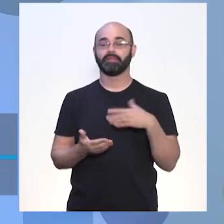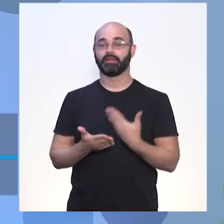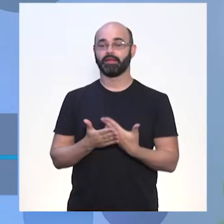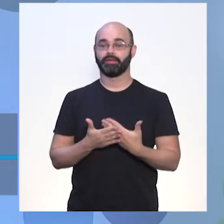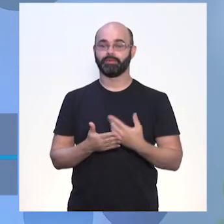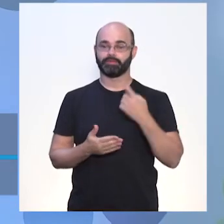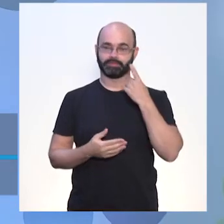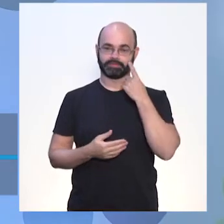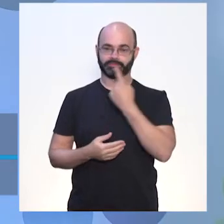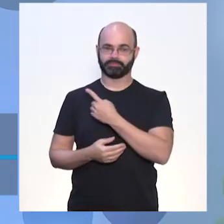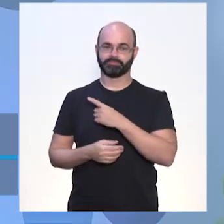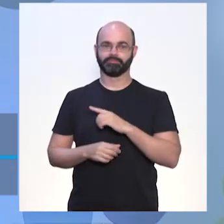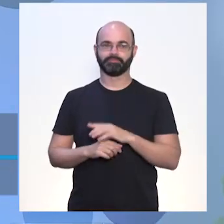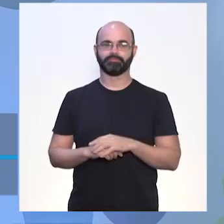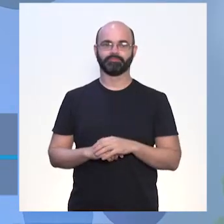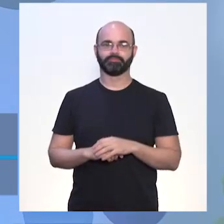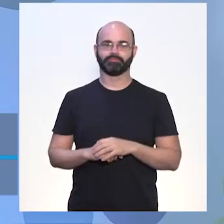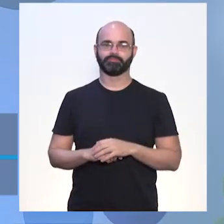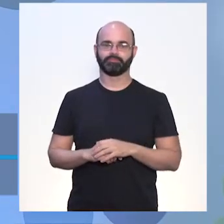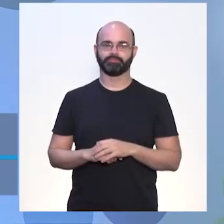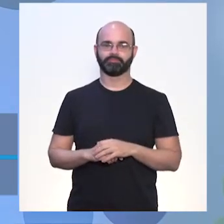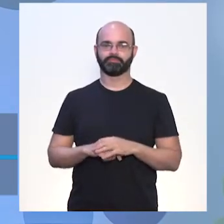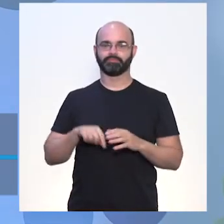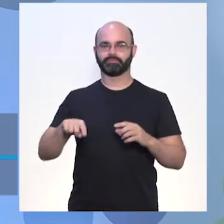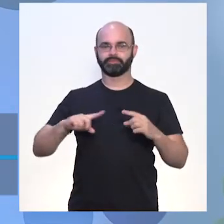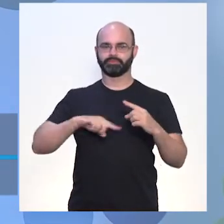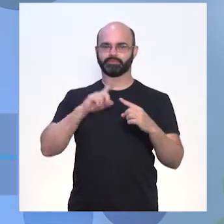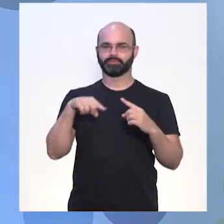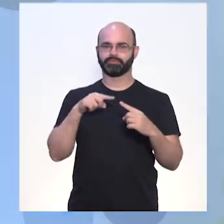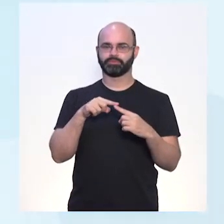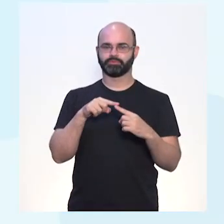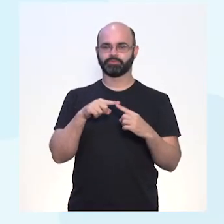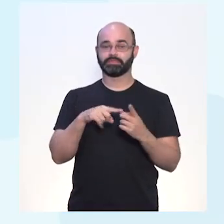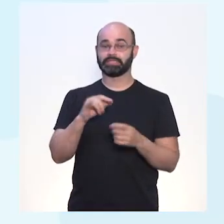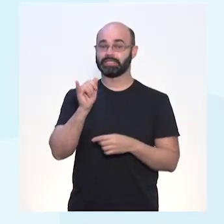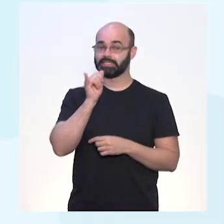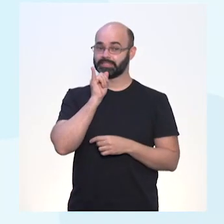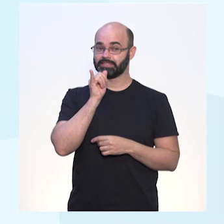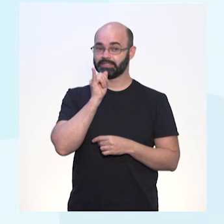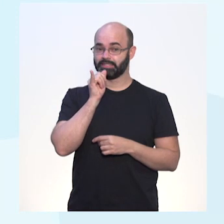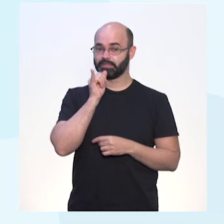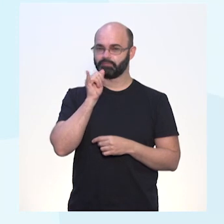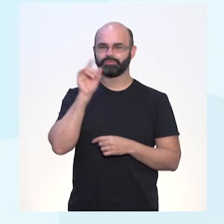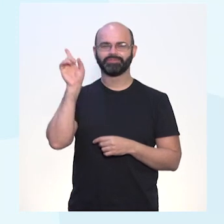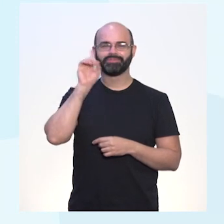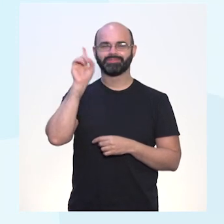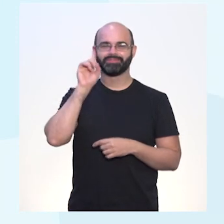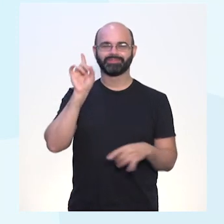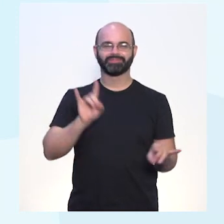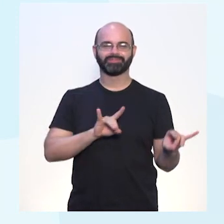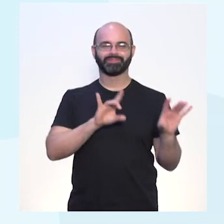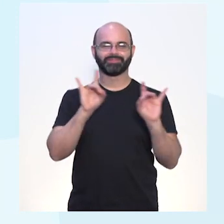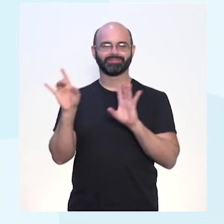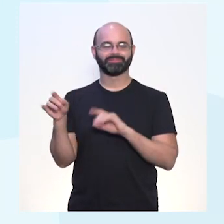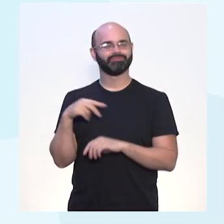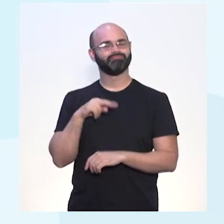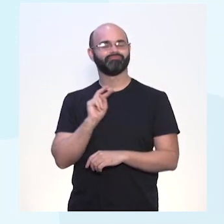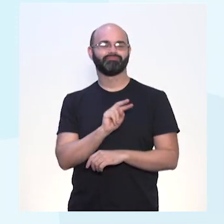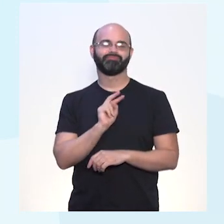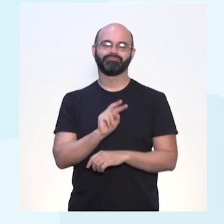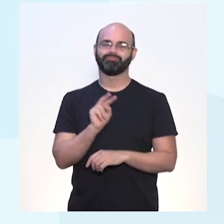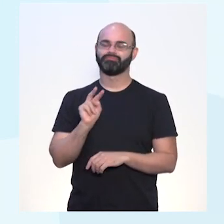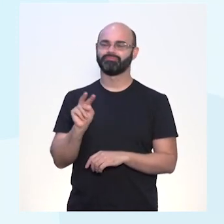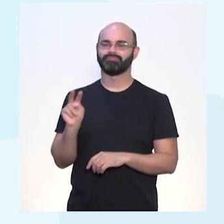Nesta aula, o nosso objetivo aqui é usar exemplos do cotidiano aí dos estudantes